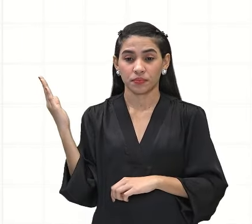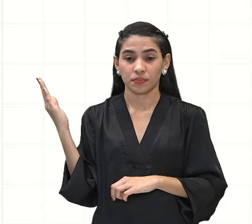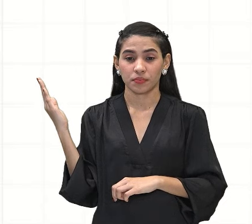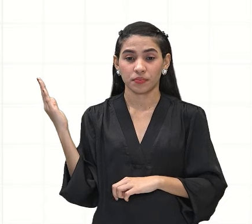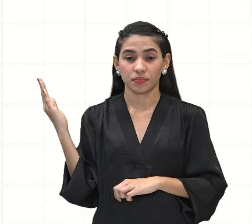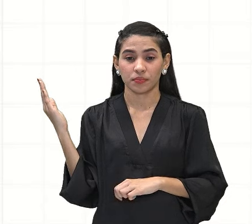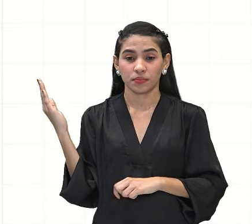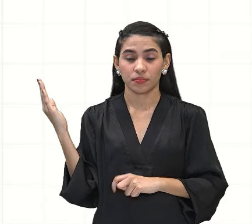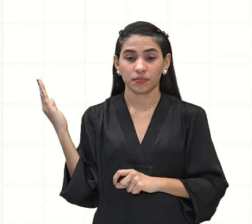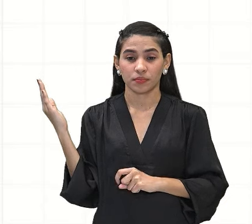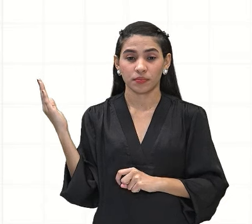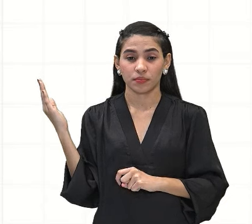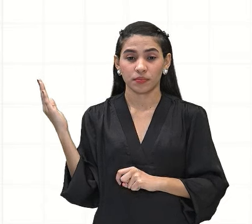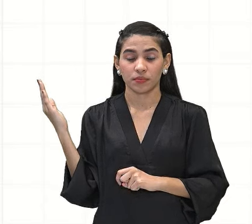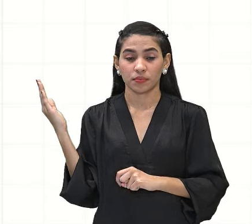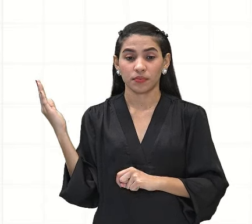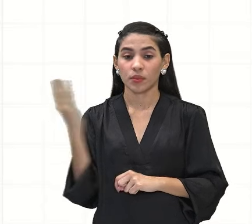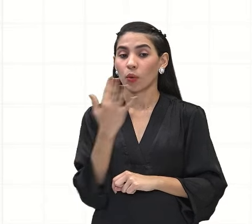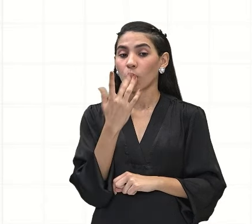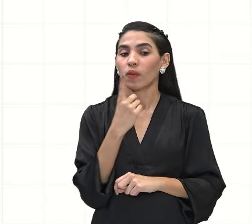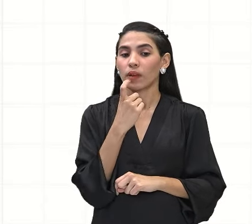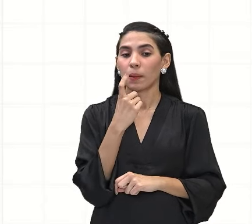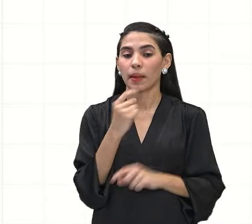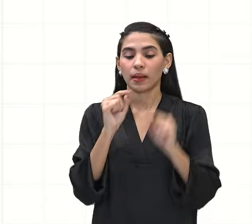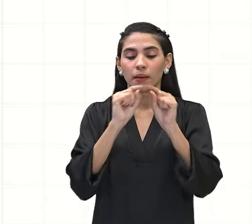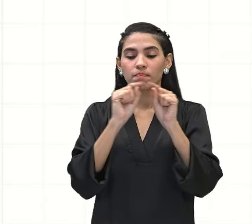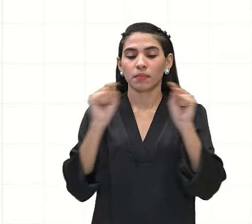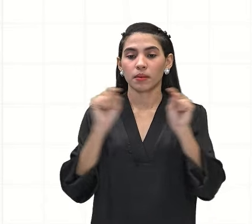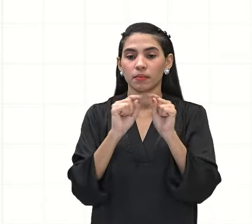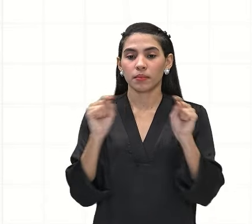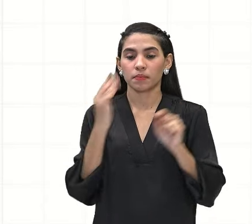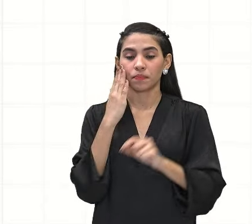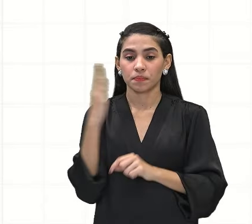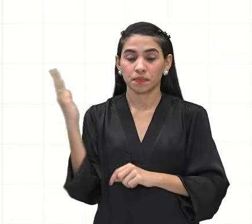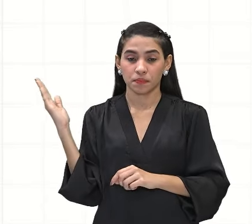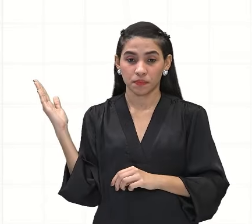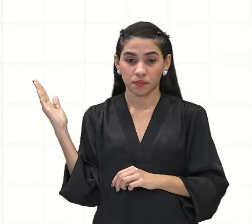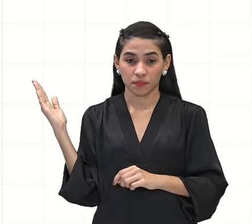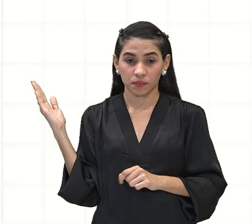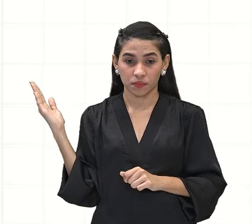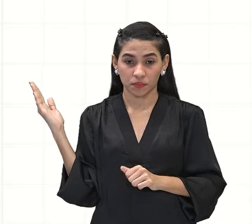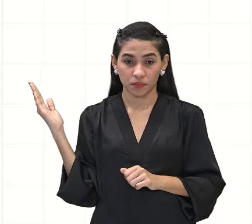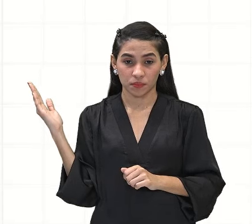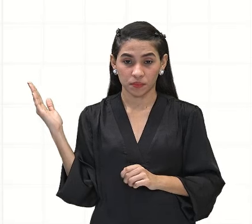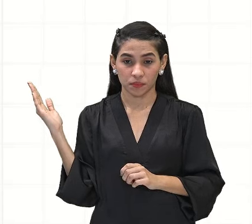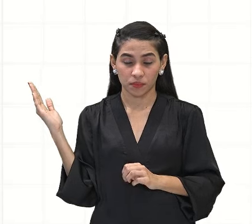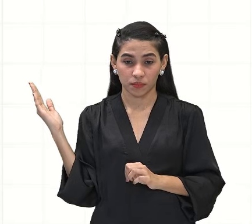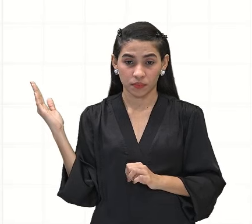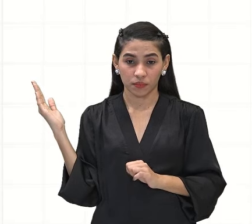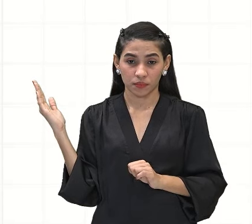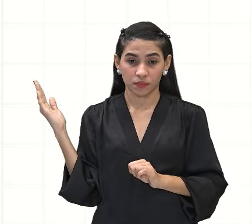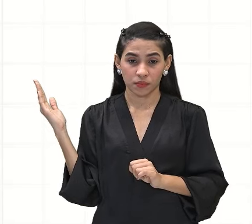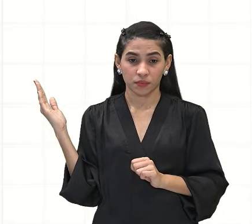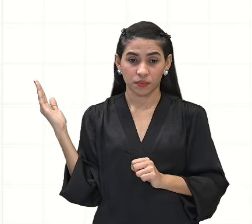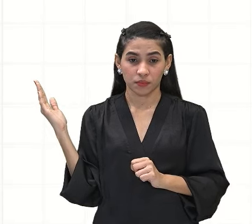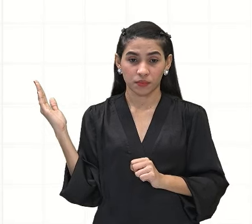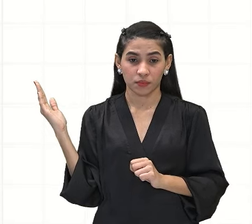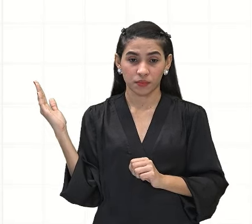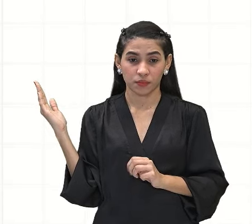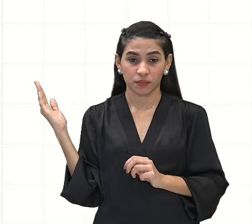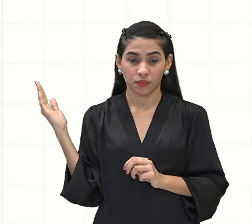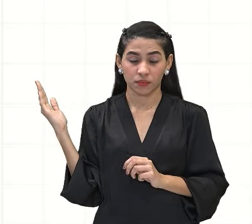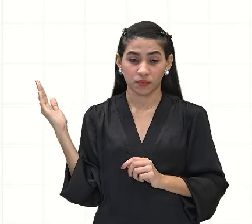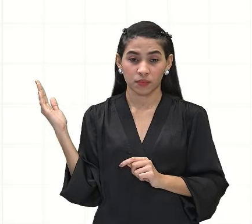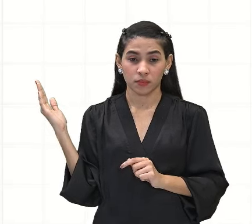assento está a 2 m de distância do próximo e considerando Opa